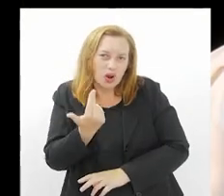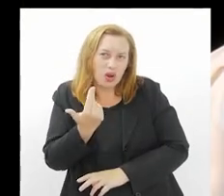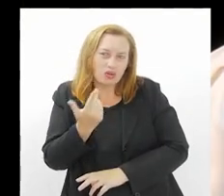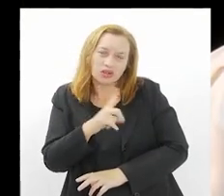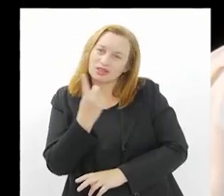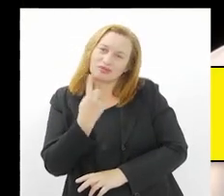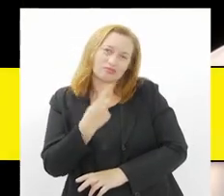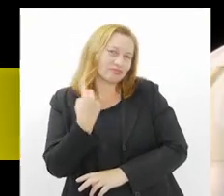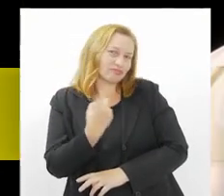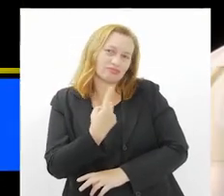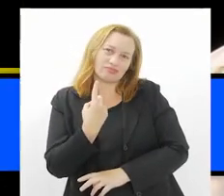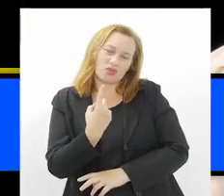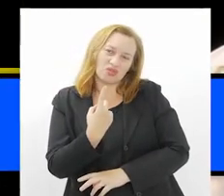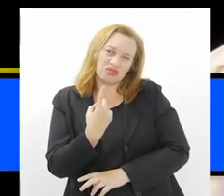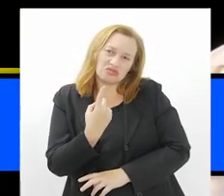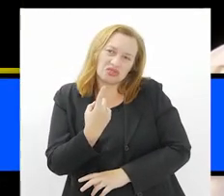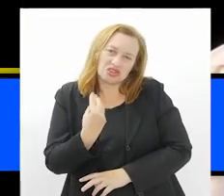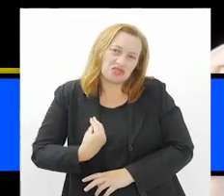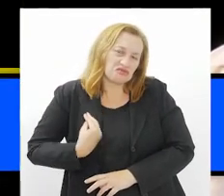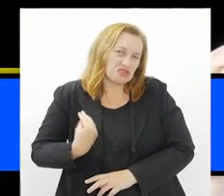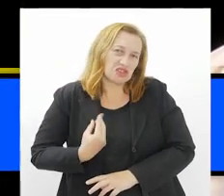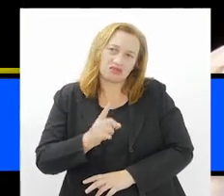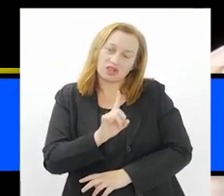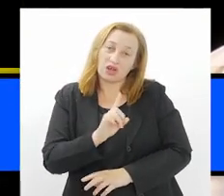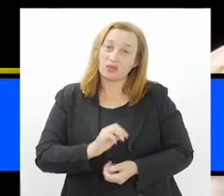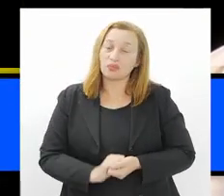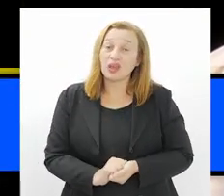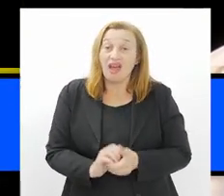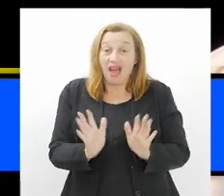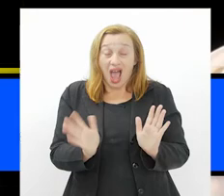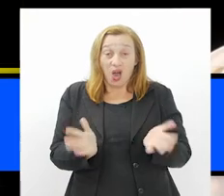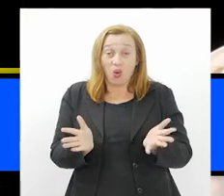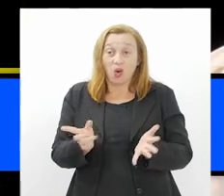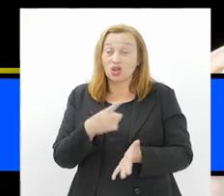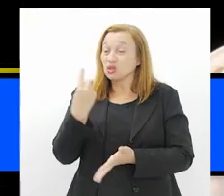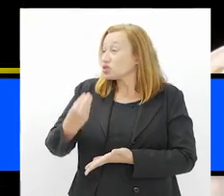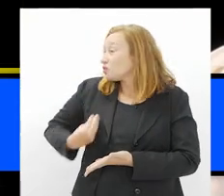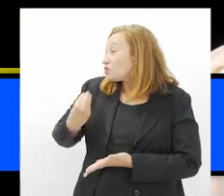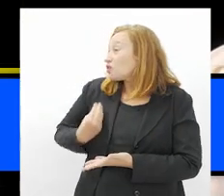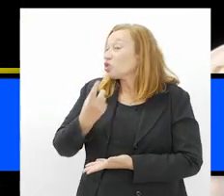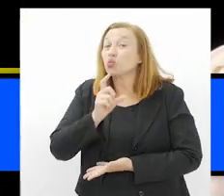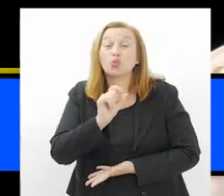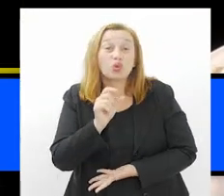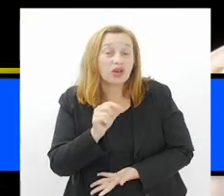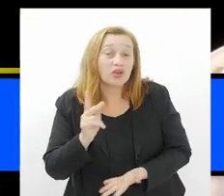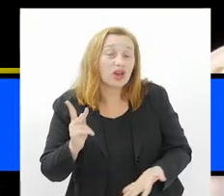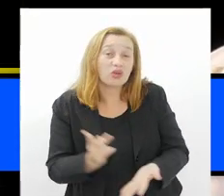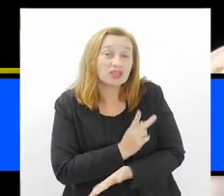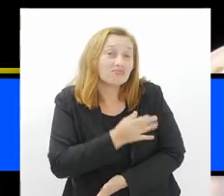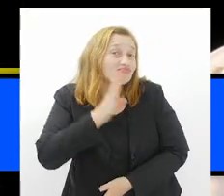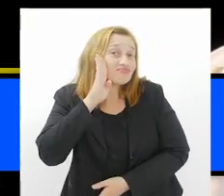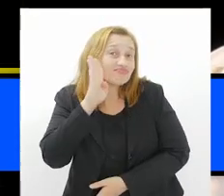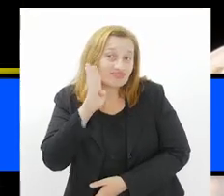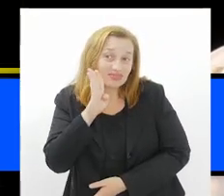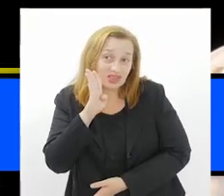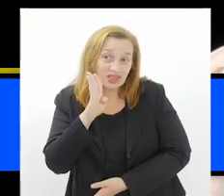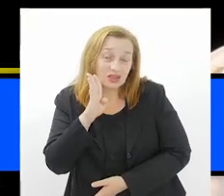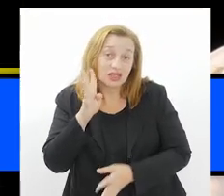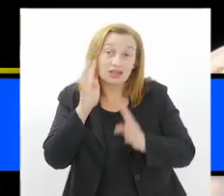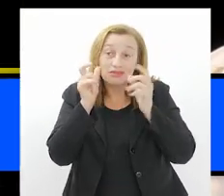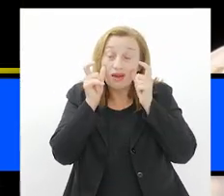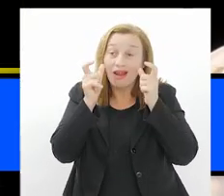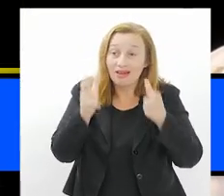está vivendo, né? O que a gente está vivendo é que o que acontece principalmente, e o que está